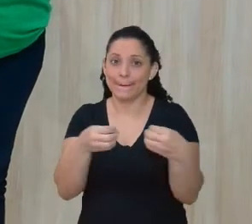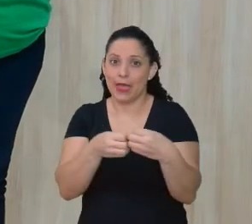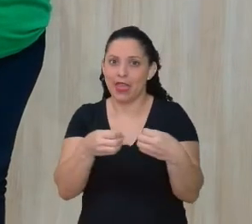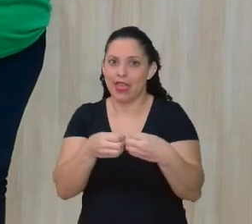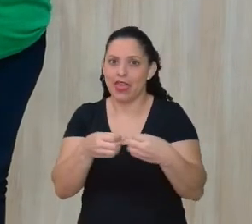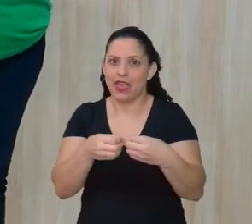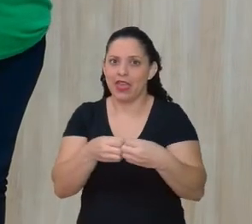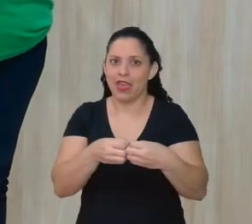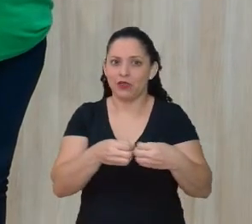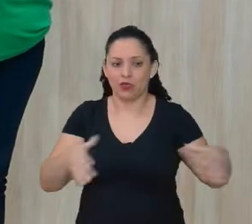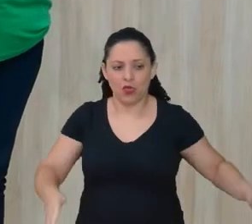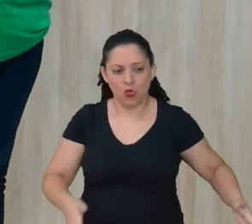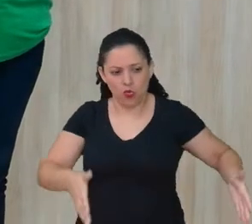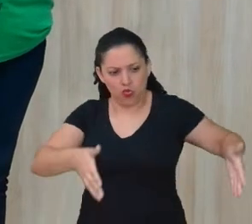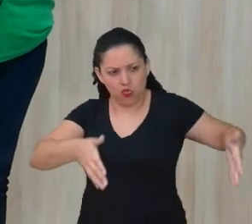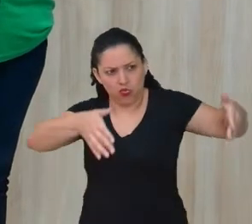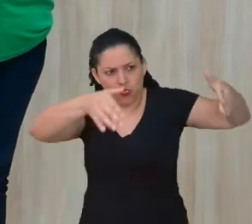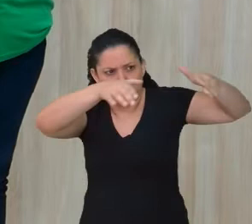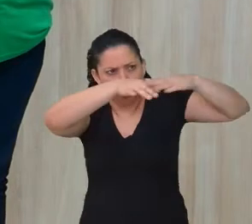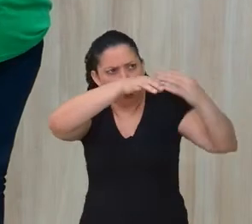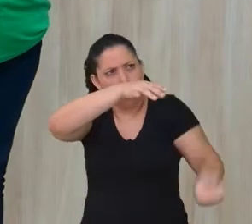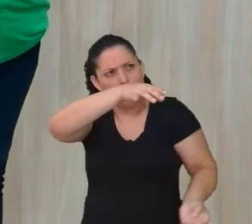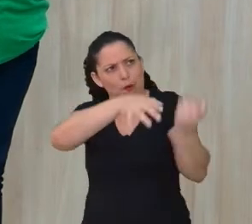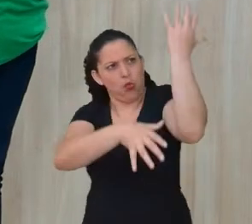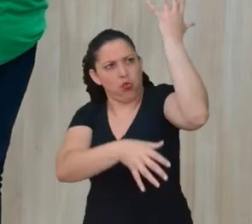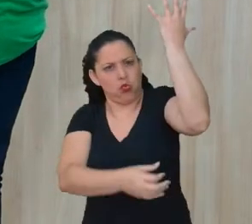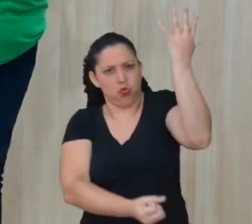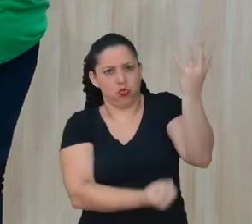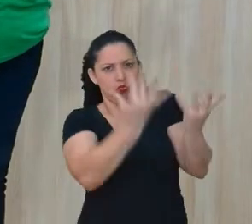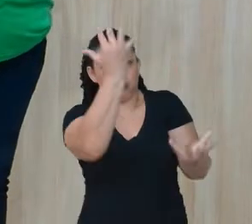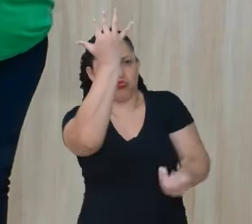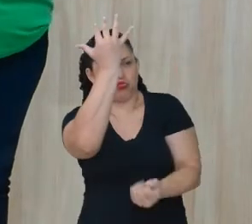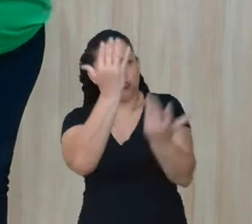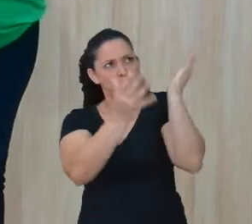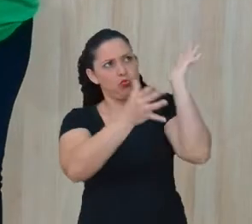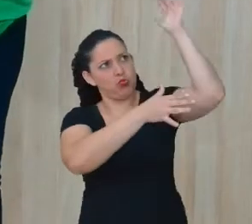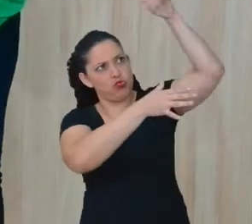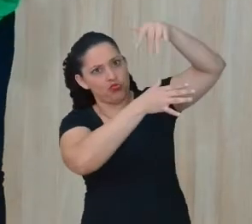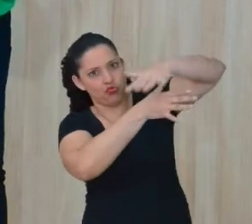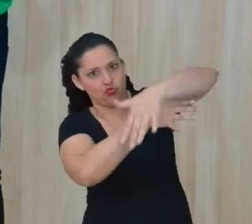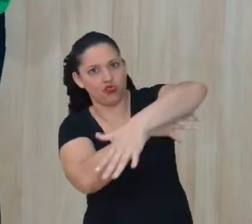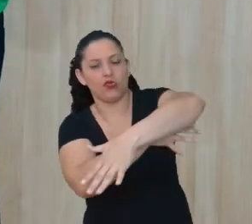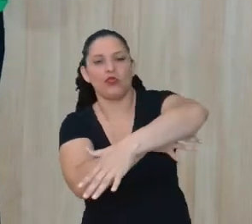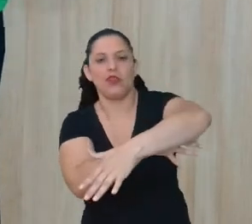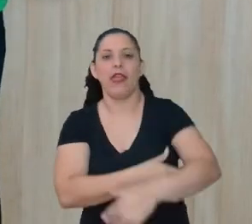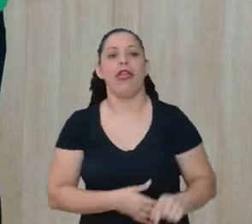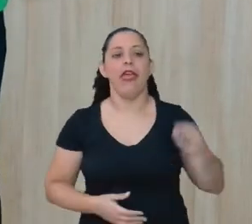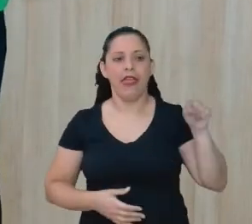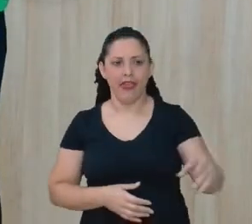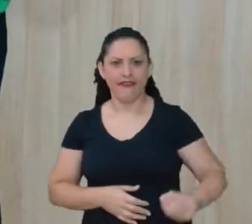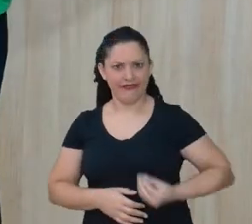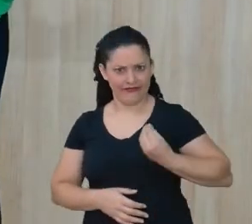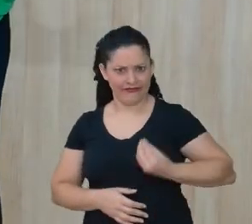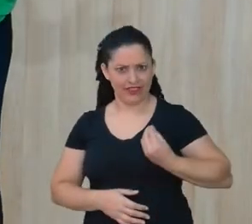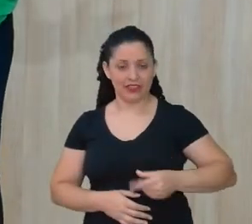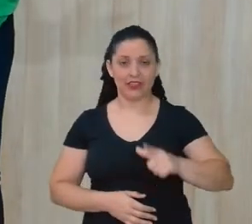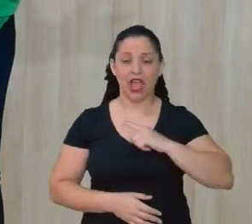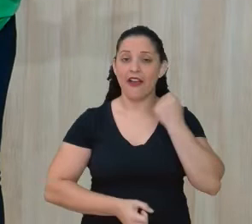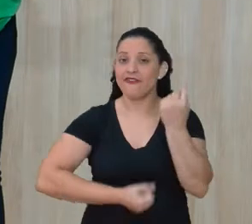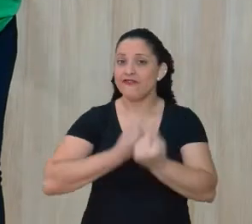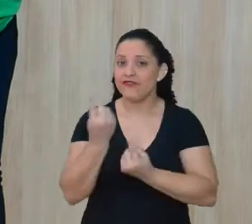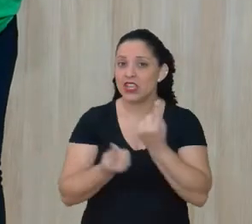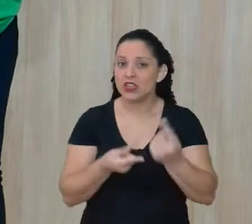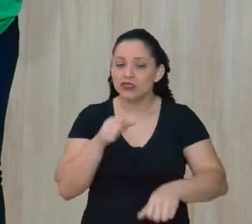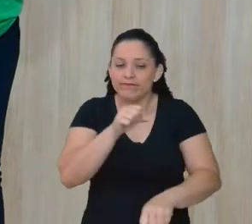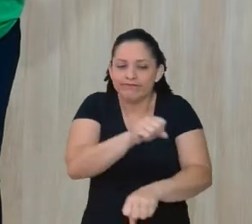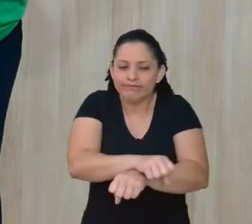a vulcões que inclusive são vulcões ativos, né? Ele Isso. pode não estar jogando lava para todo